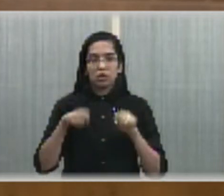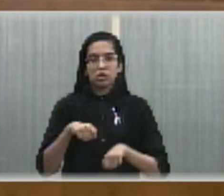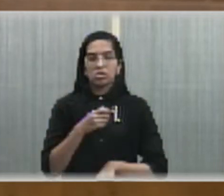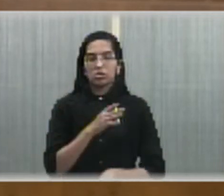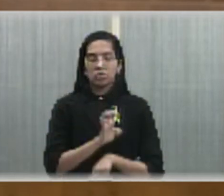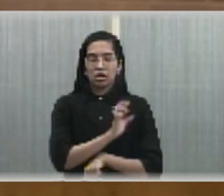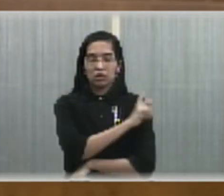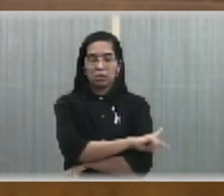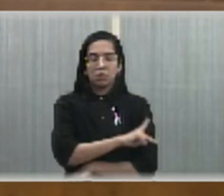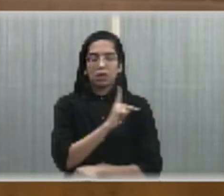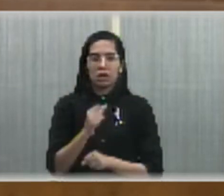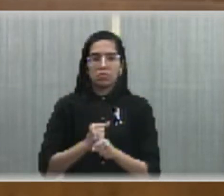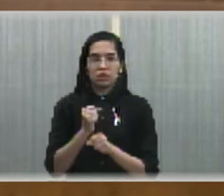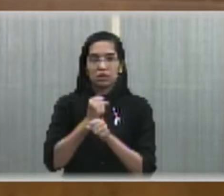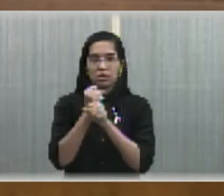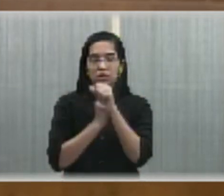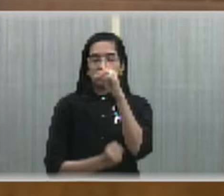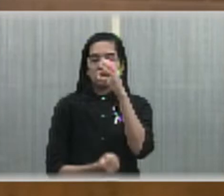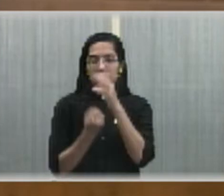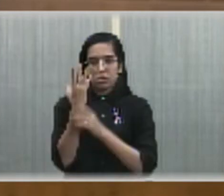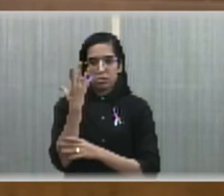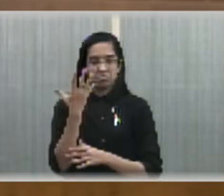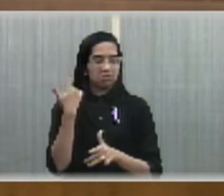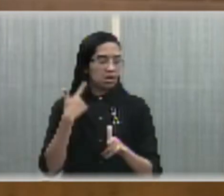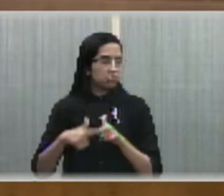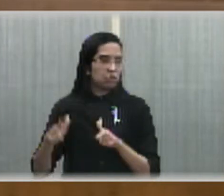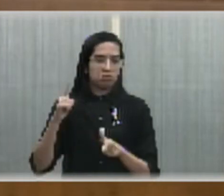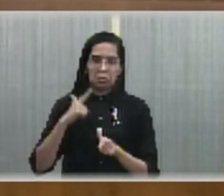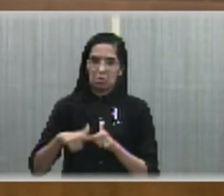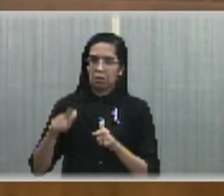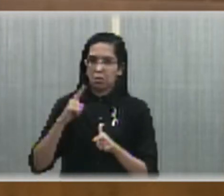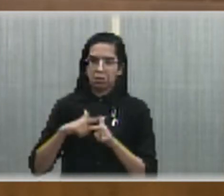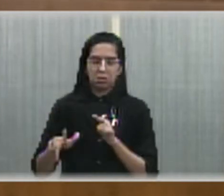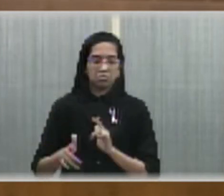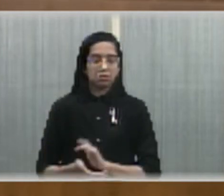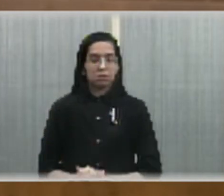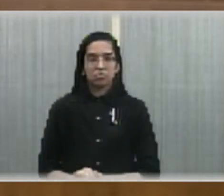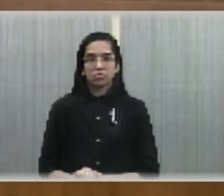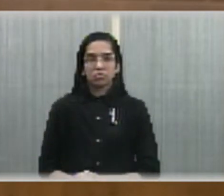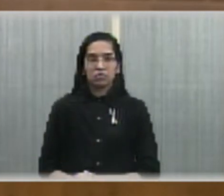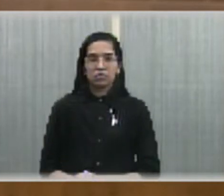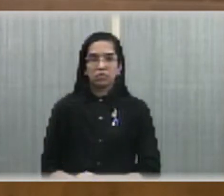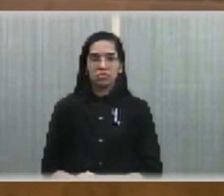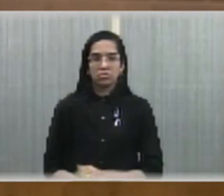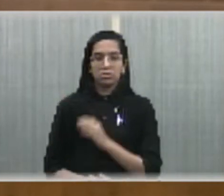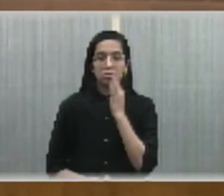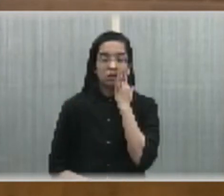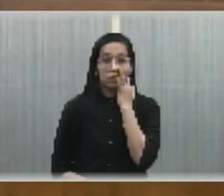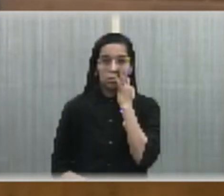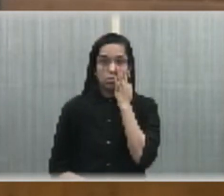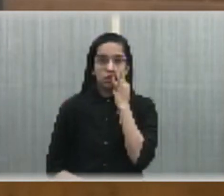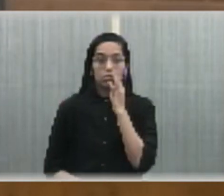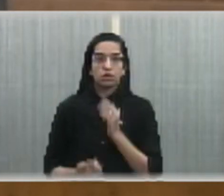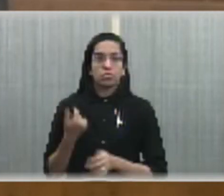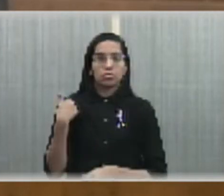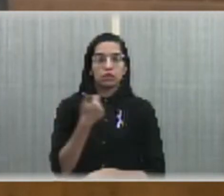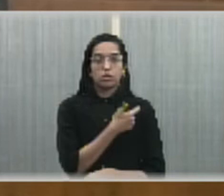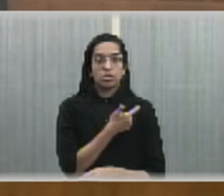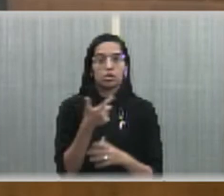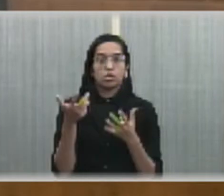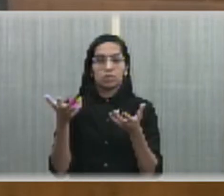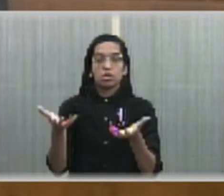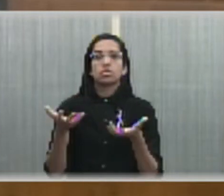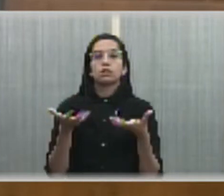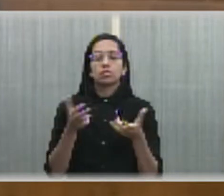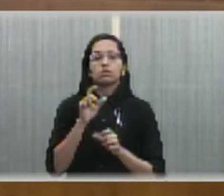obra. Não tem nenhuma dificuldade, não tem nenhum problema. Na realidade, nós queríamos lá que o governo do